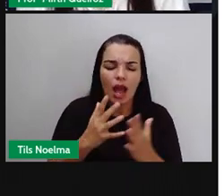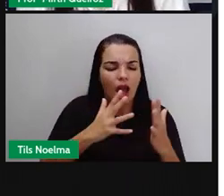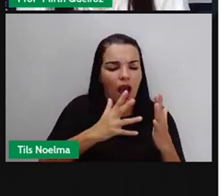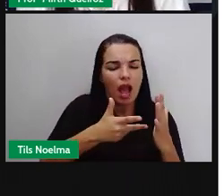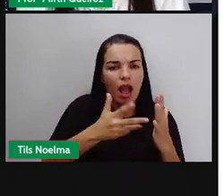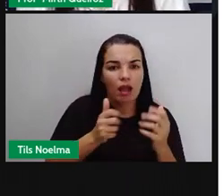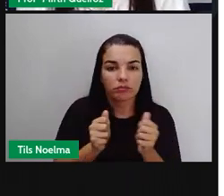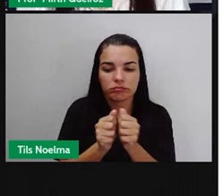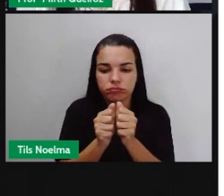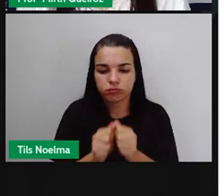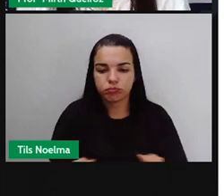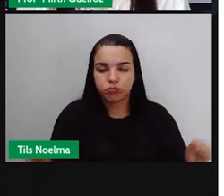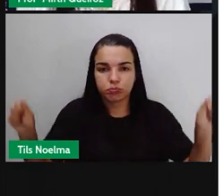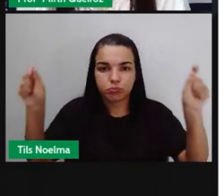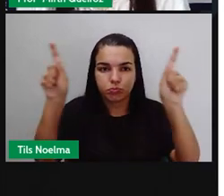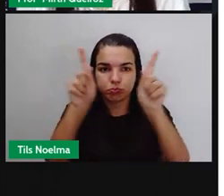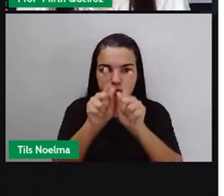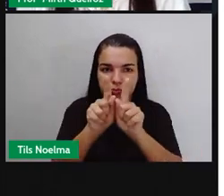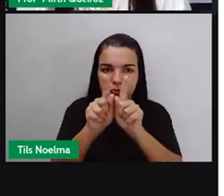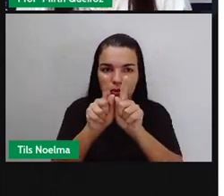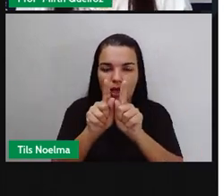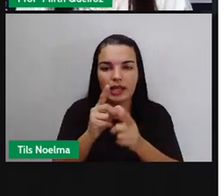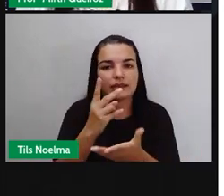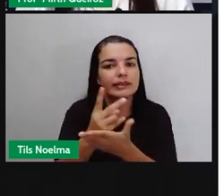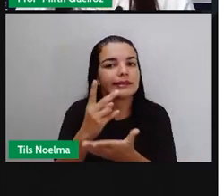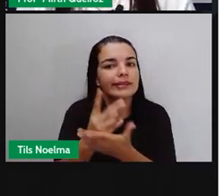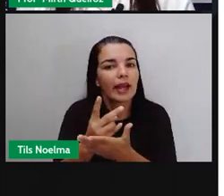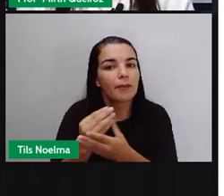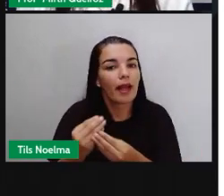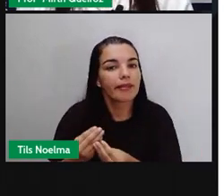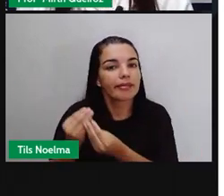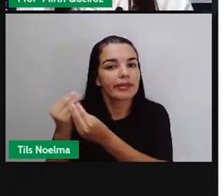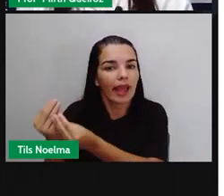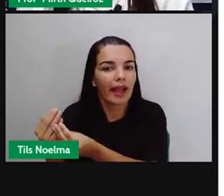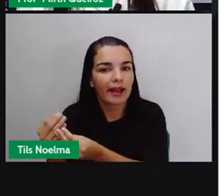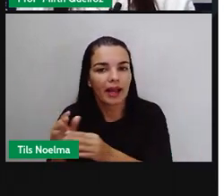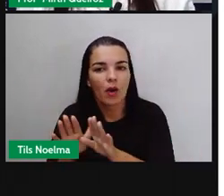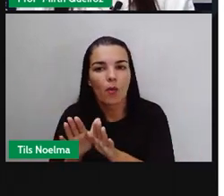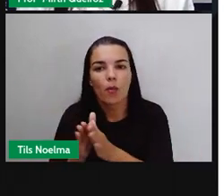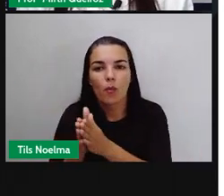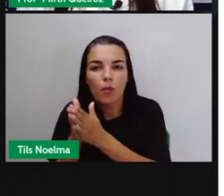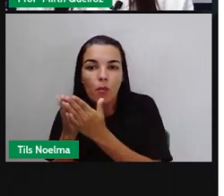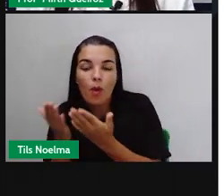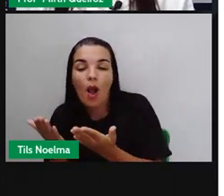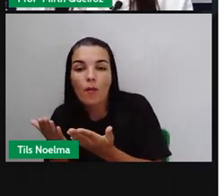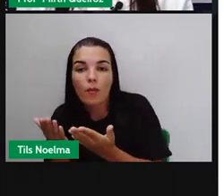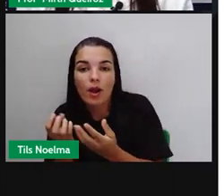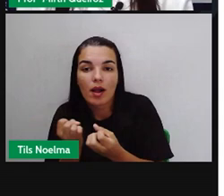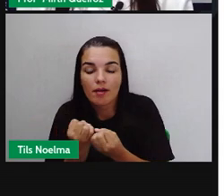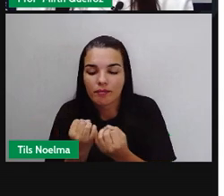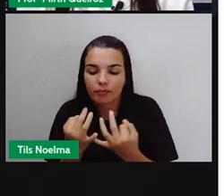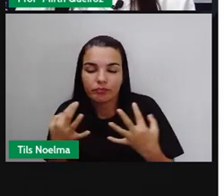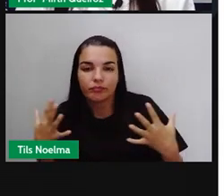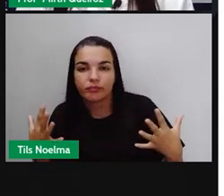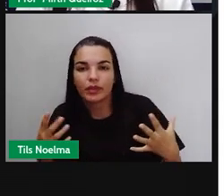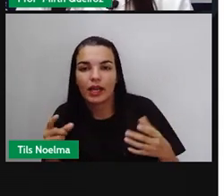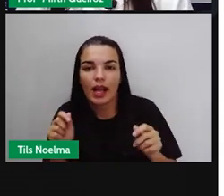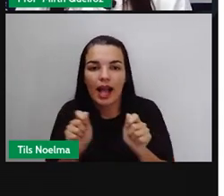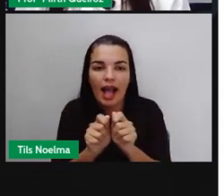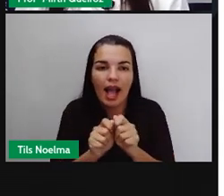adjetivo a função que lhe é cabida. Ou seja, o objetivo e a função do adjetivo